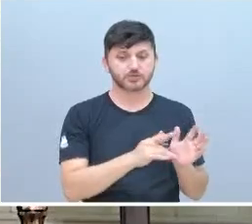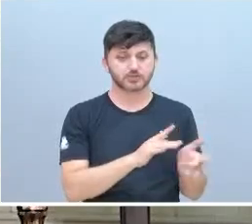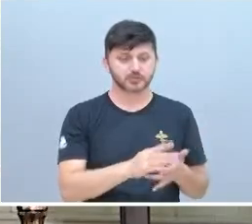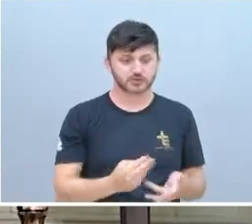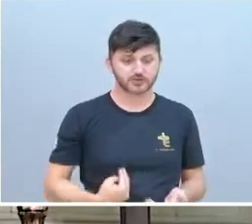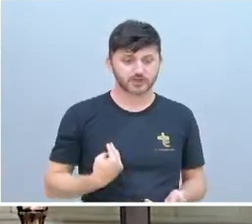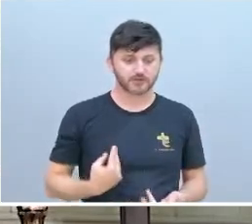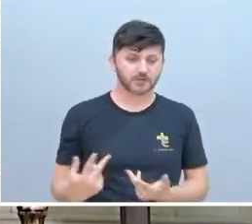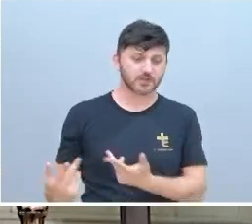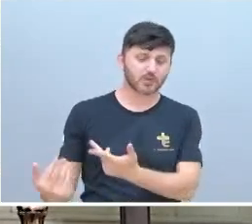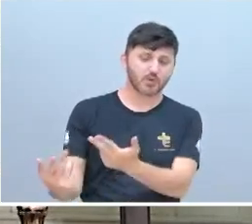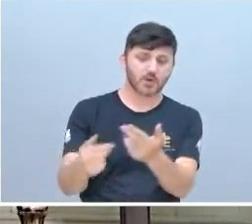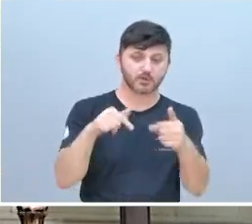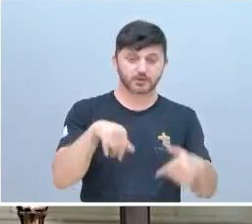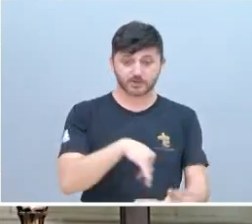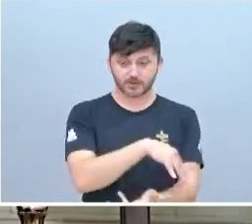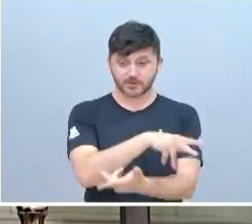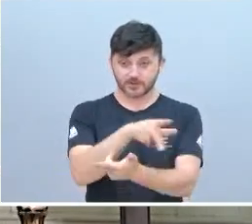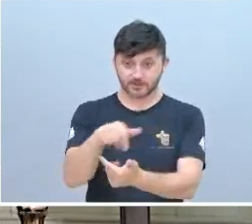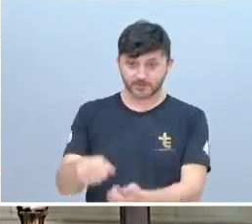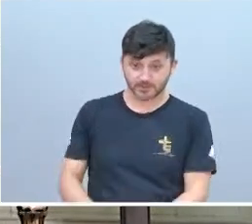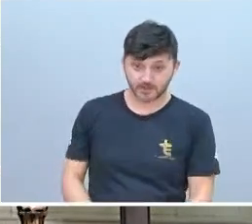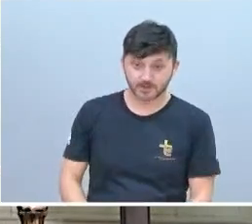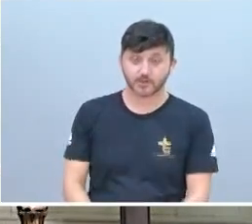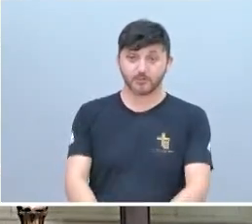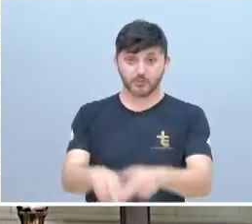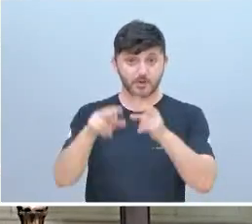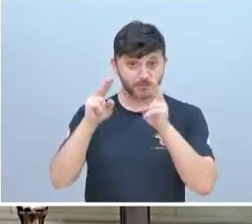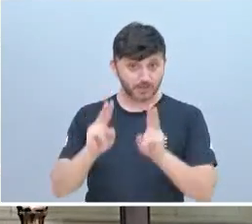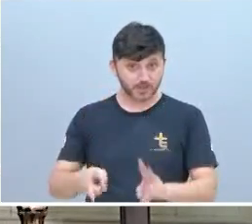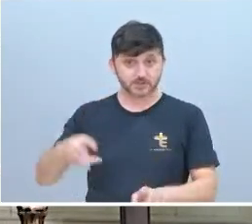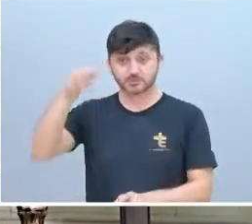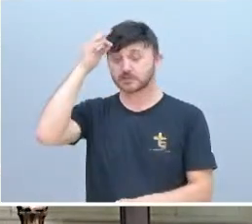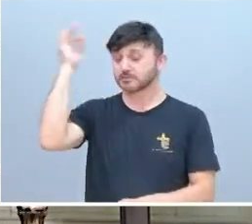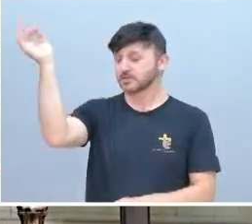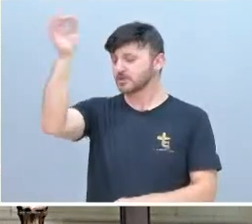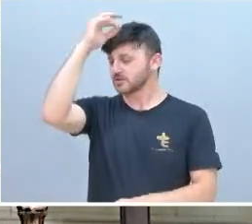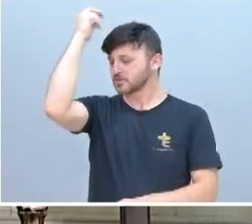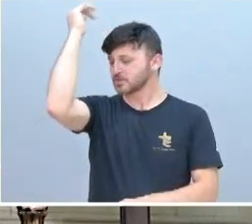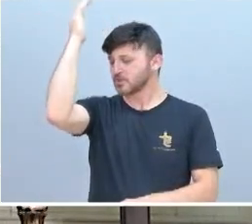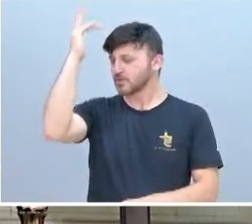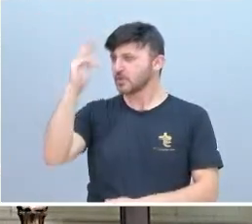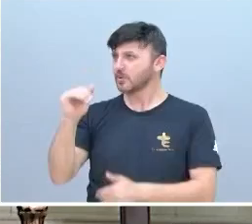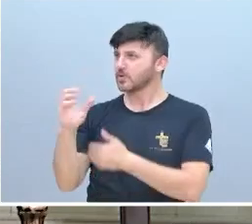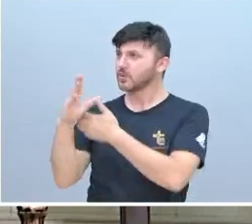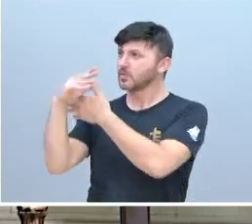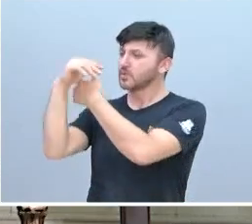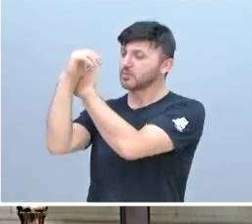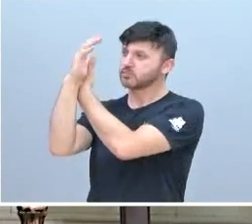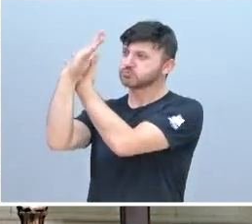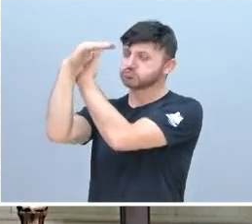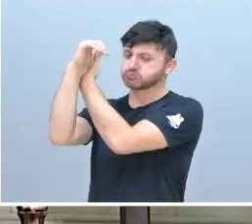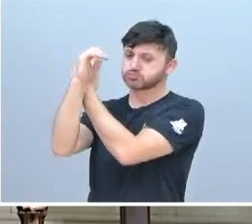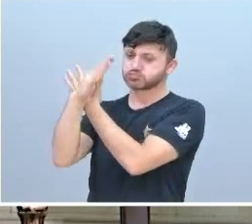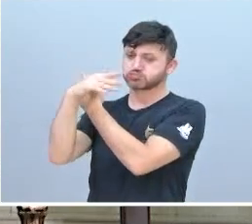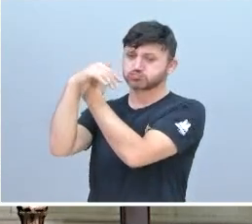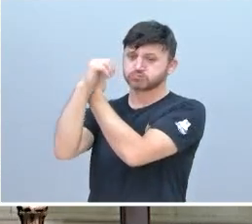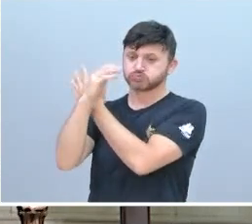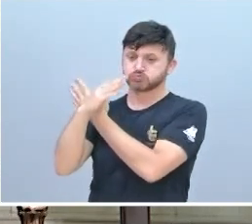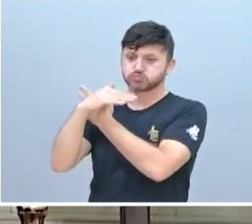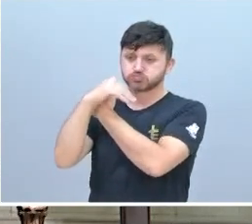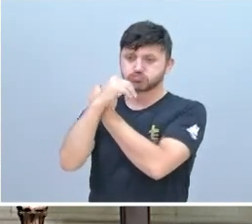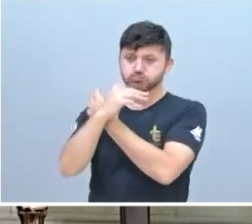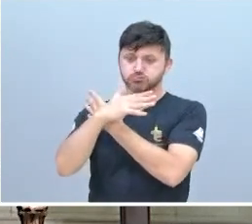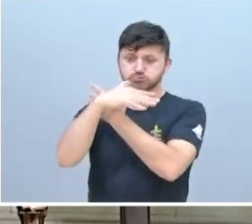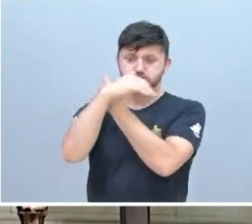seres humanos, e pelo Espírito Santo aparecendo em forma de pomba,